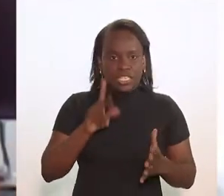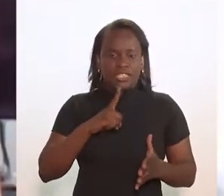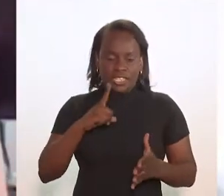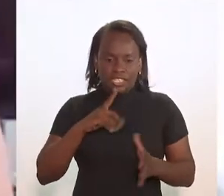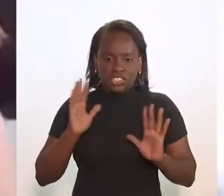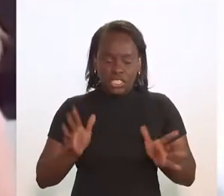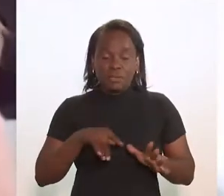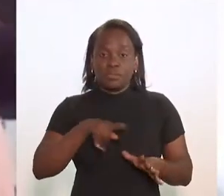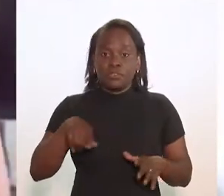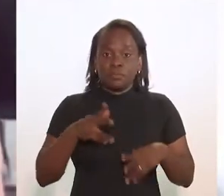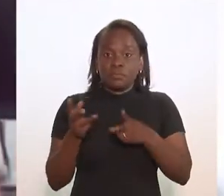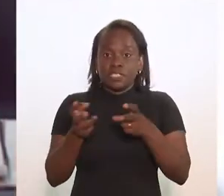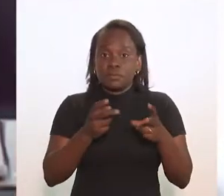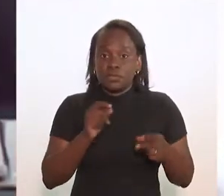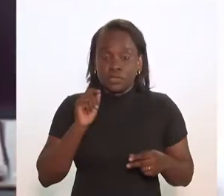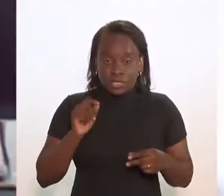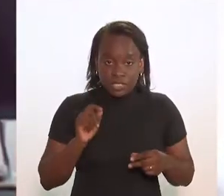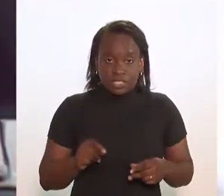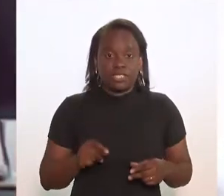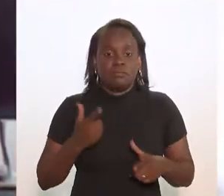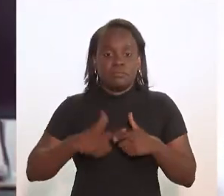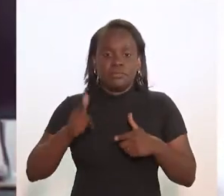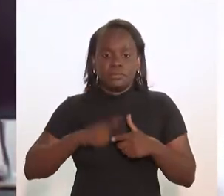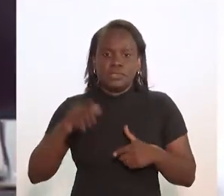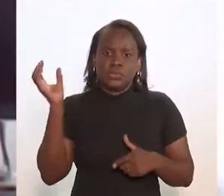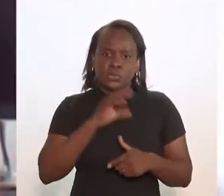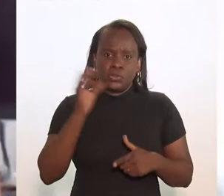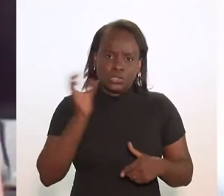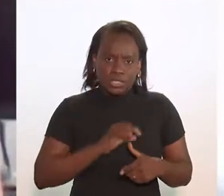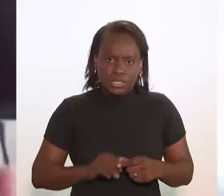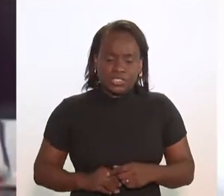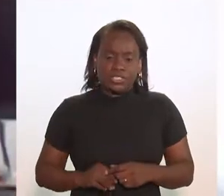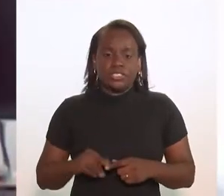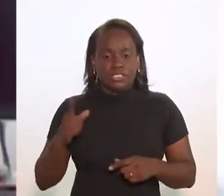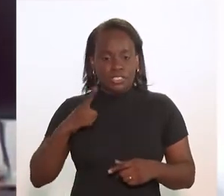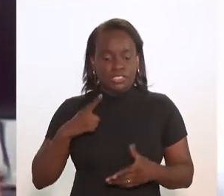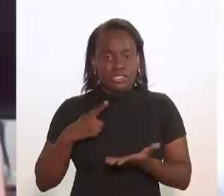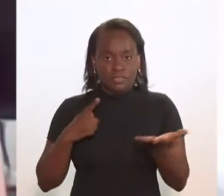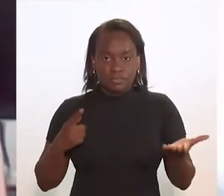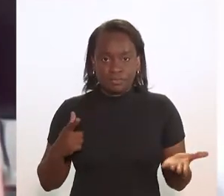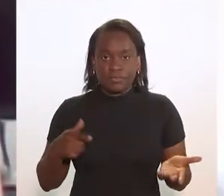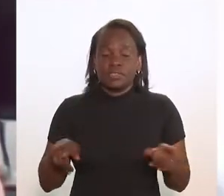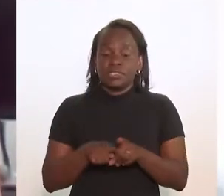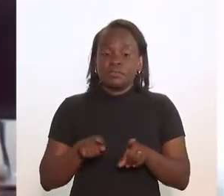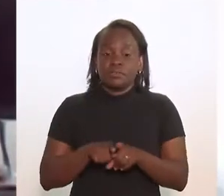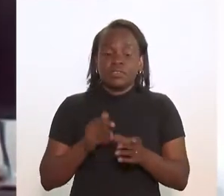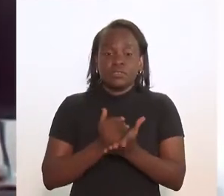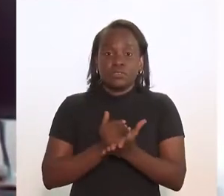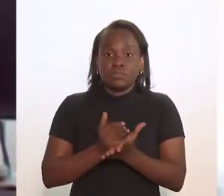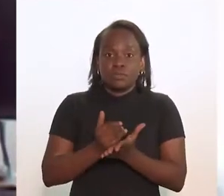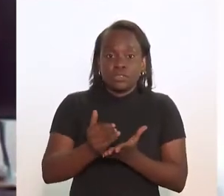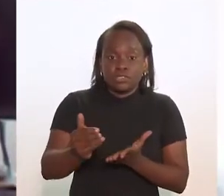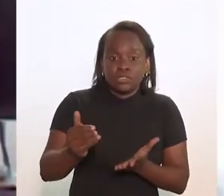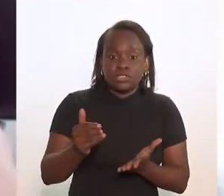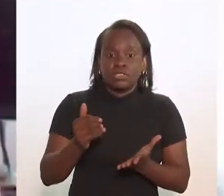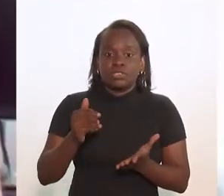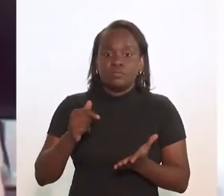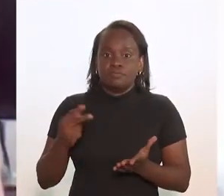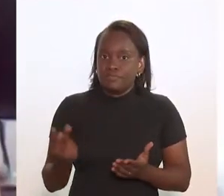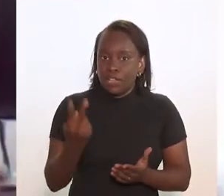Mas a gente percebeu que esses problemas são urgentes, né, eles estão aí. E eles começaram a